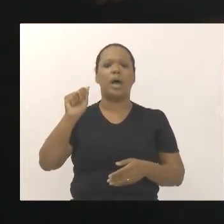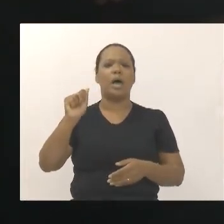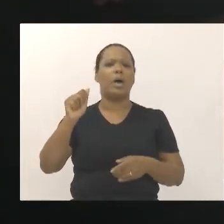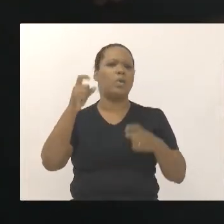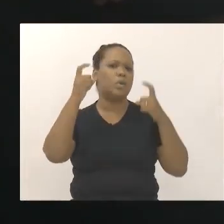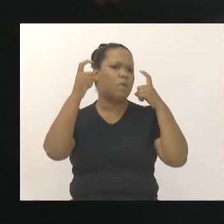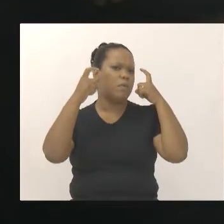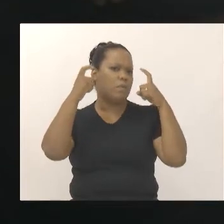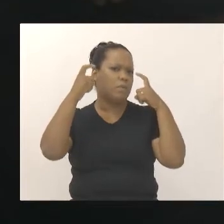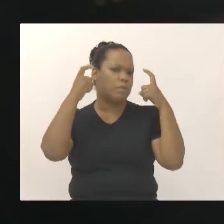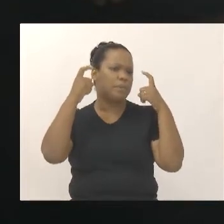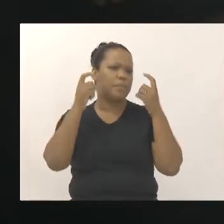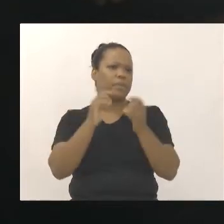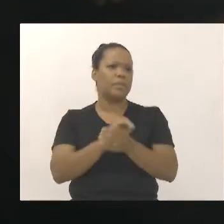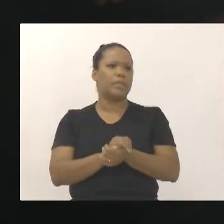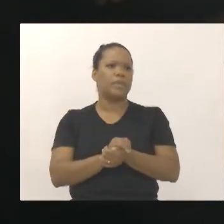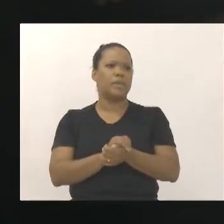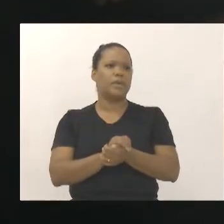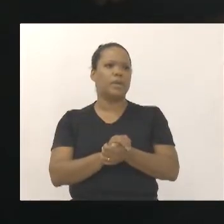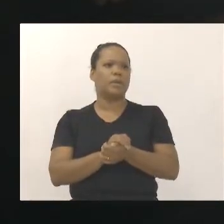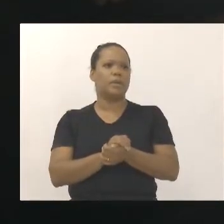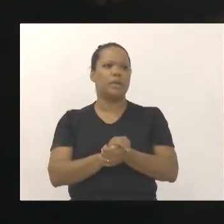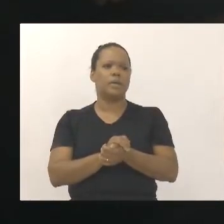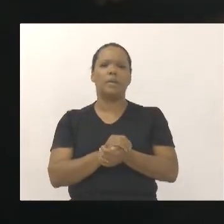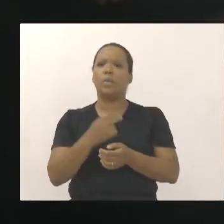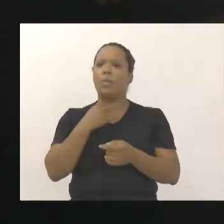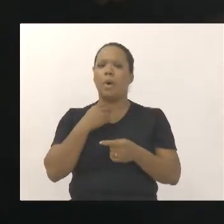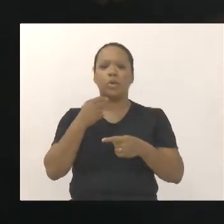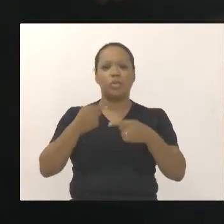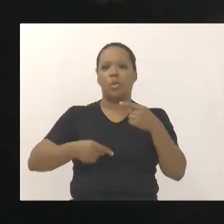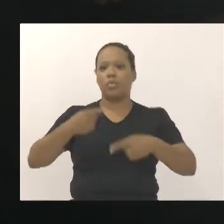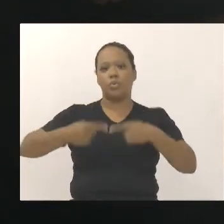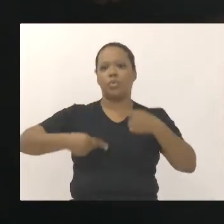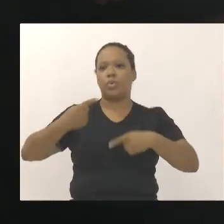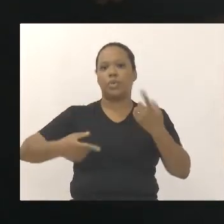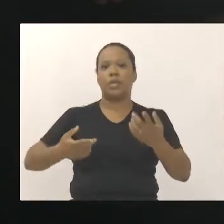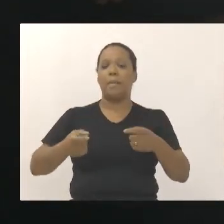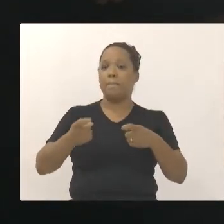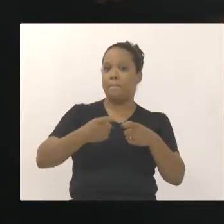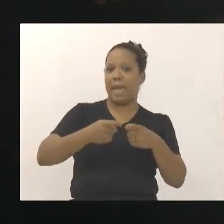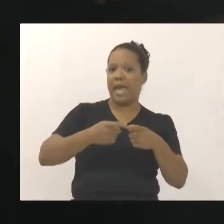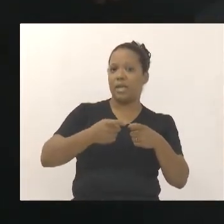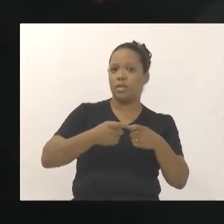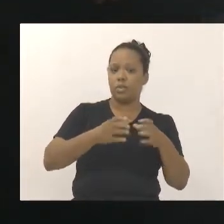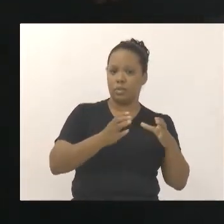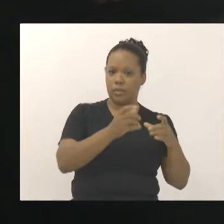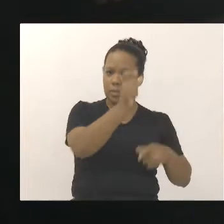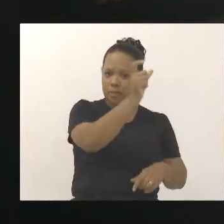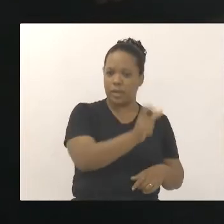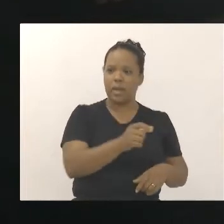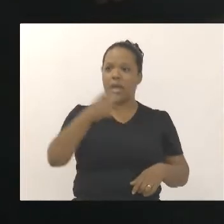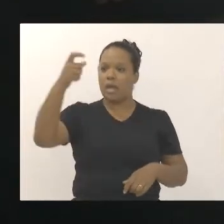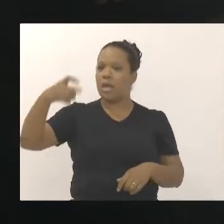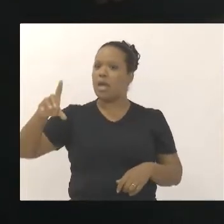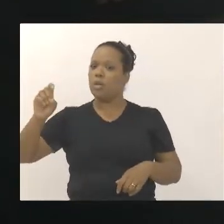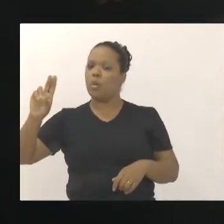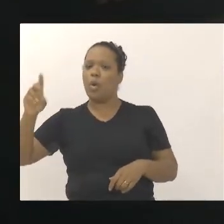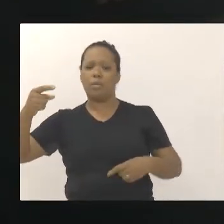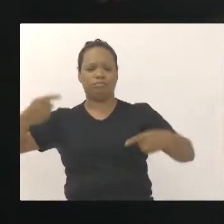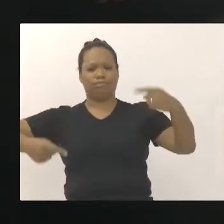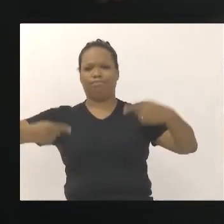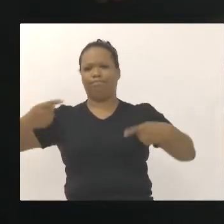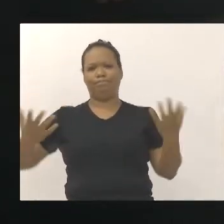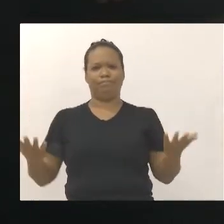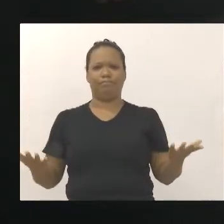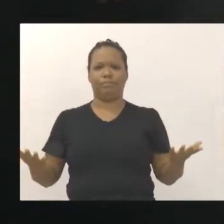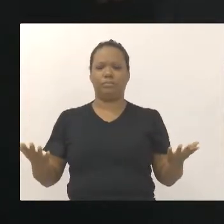as doulas e os médicos não podem haver um conflito, porque senão desnatura a própria atividade das doulas. E isso para